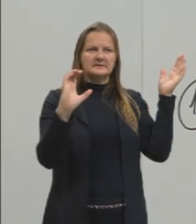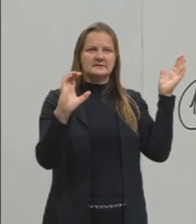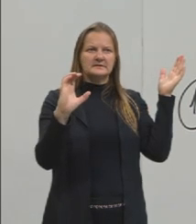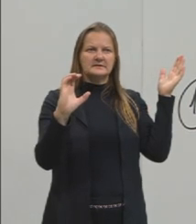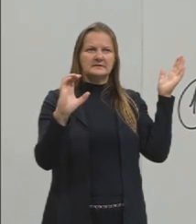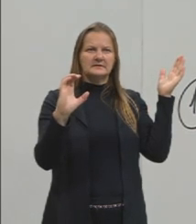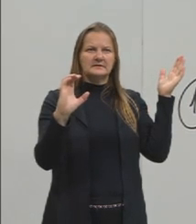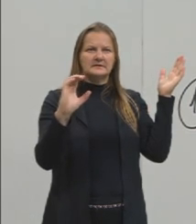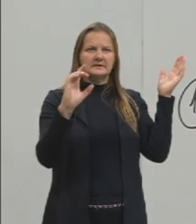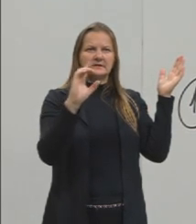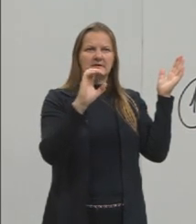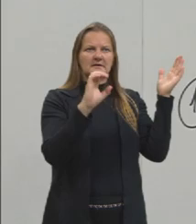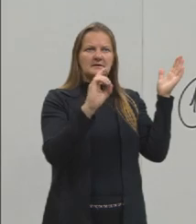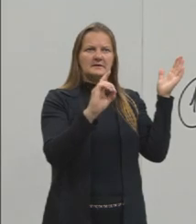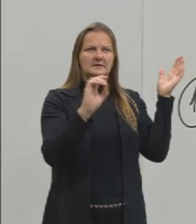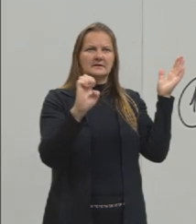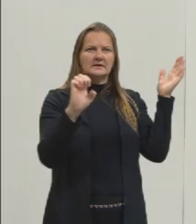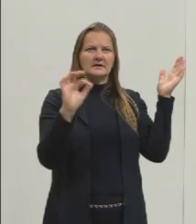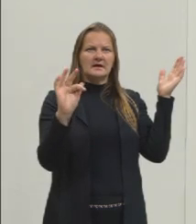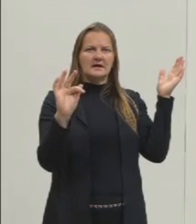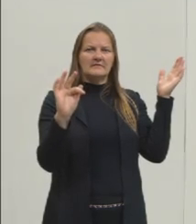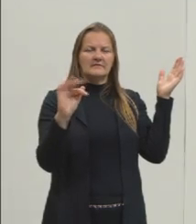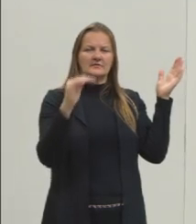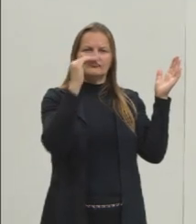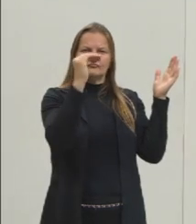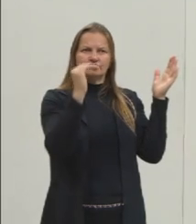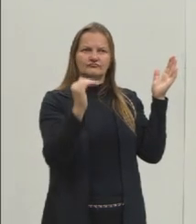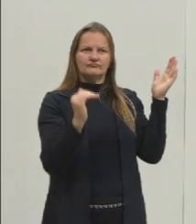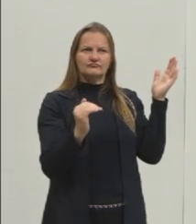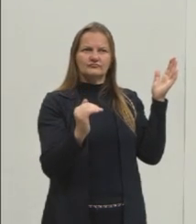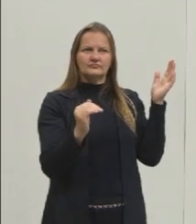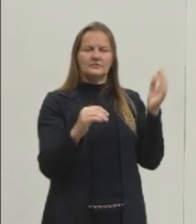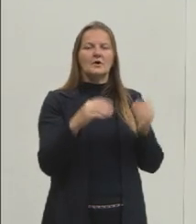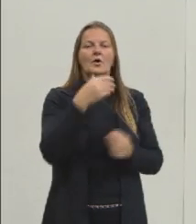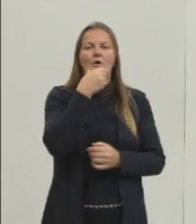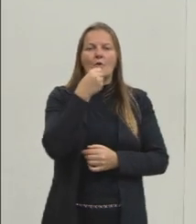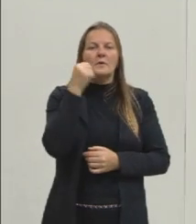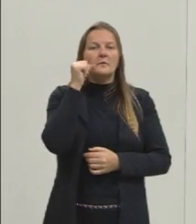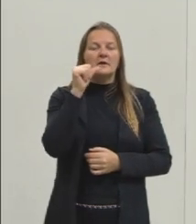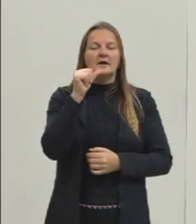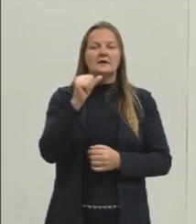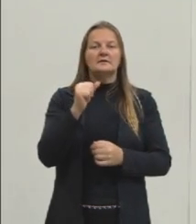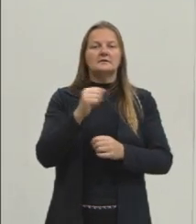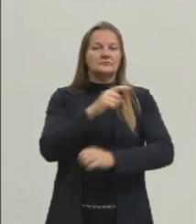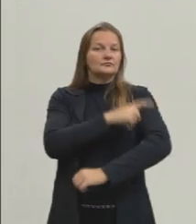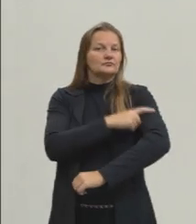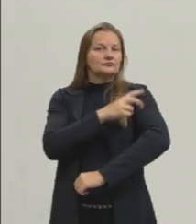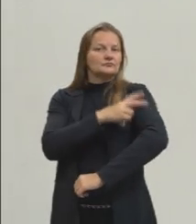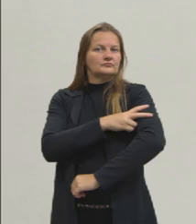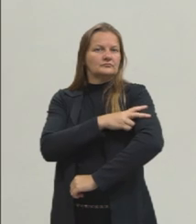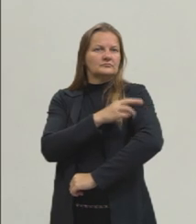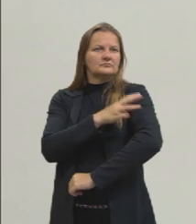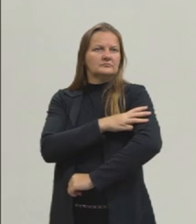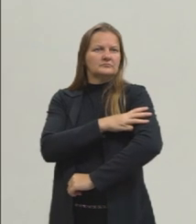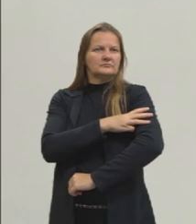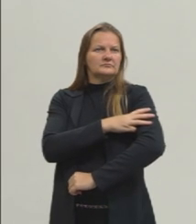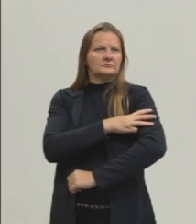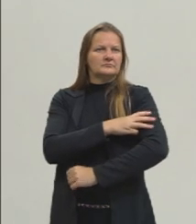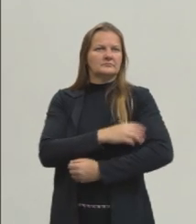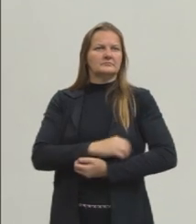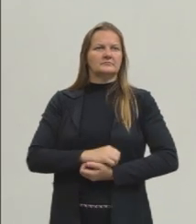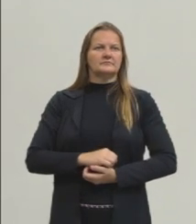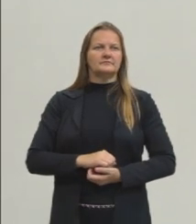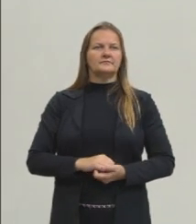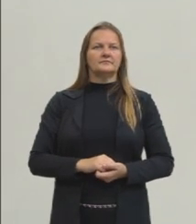e e f então para definir as posições de homem e mulher em relação a série né primeira segunda e terceira